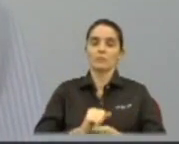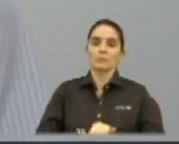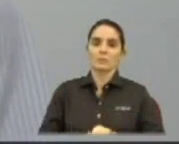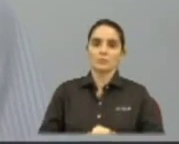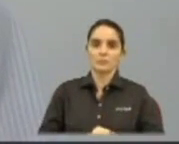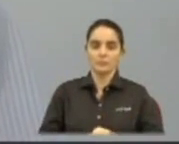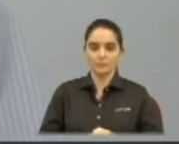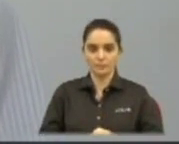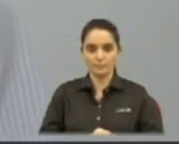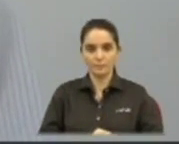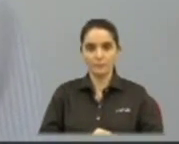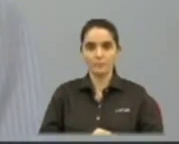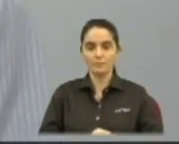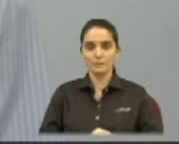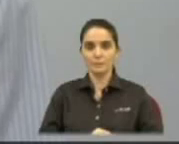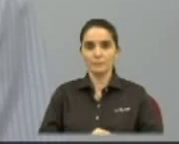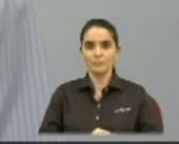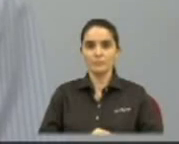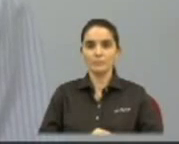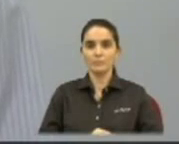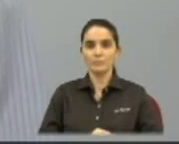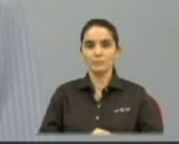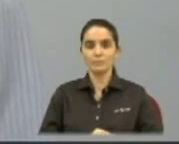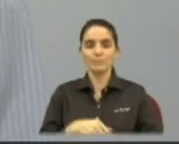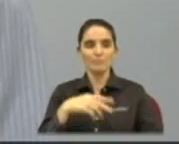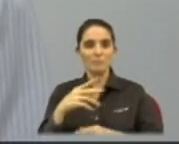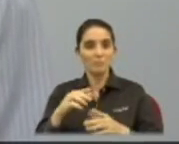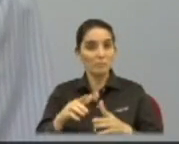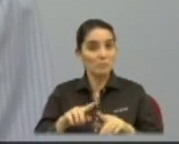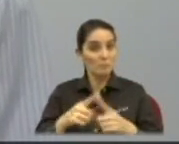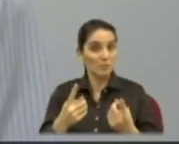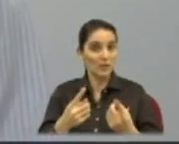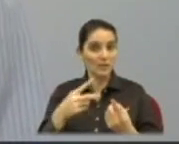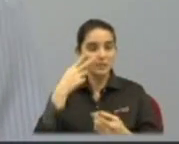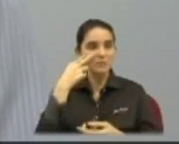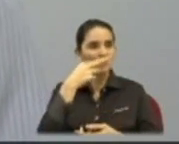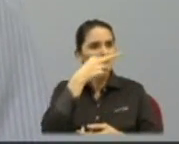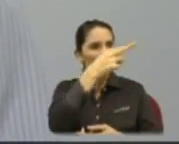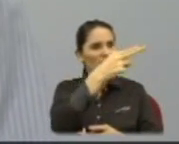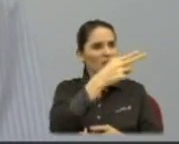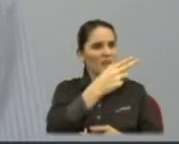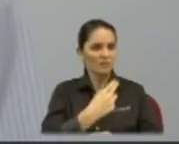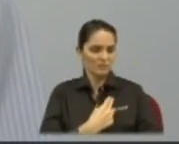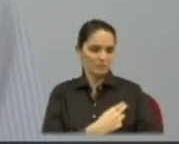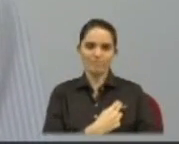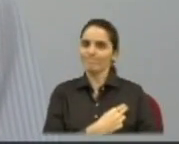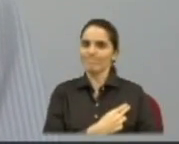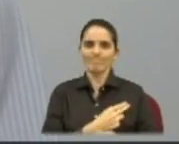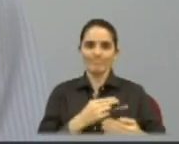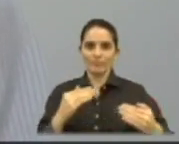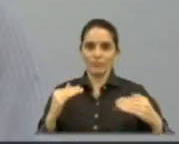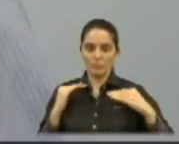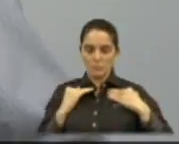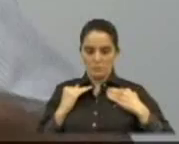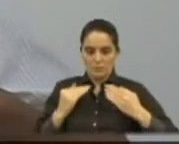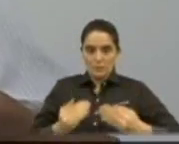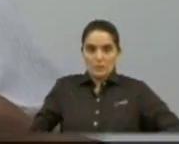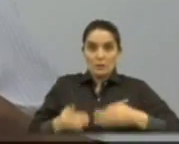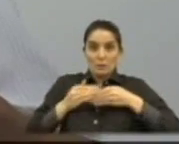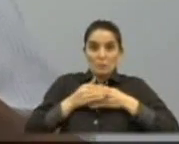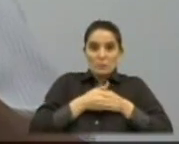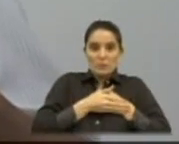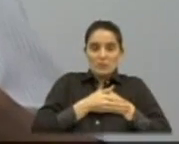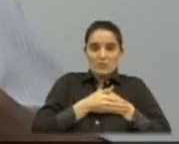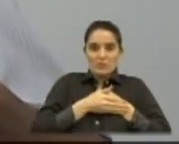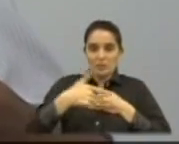também, da mesma forma, você olhava e não identificava no colete nenhum nome, porque